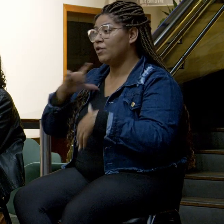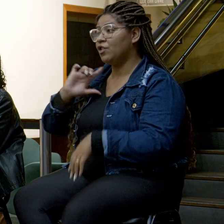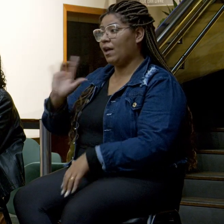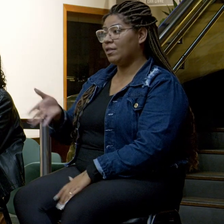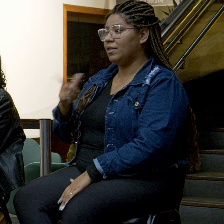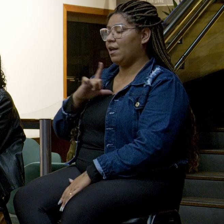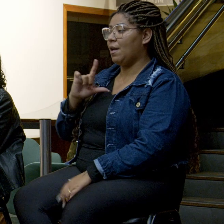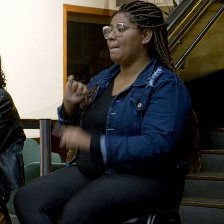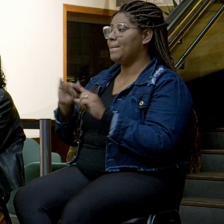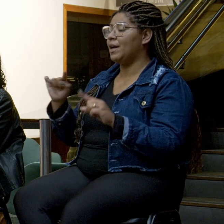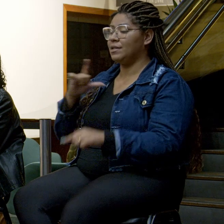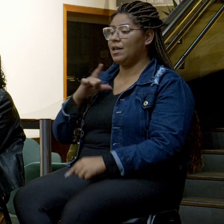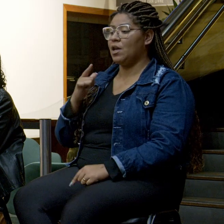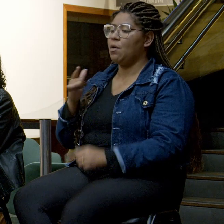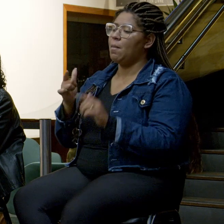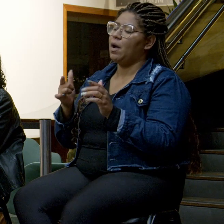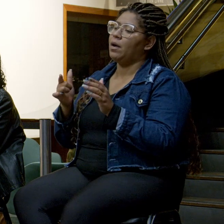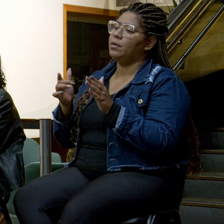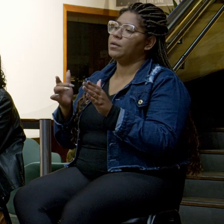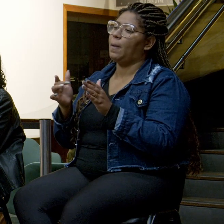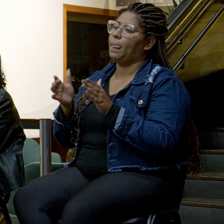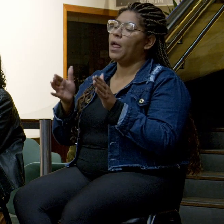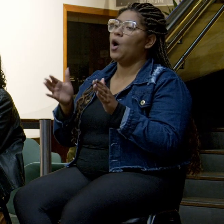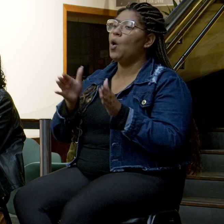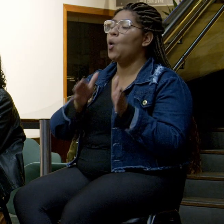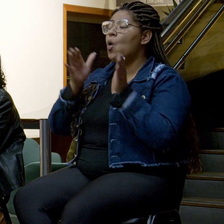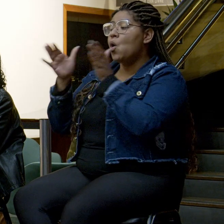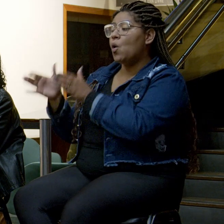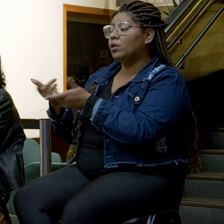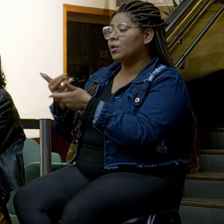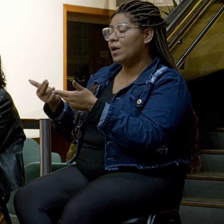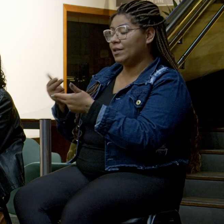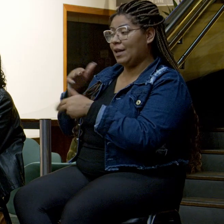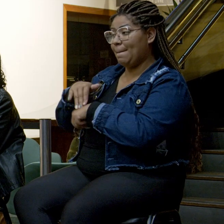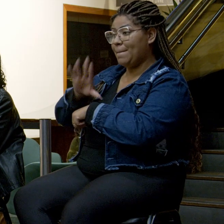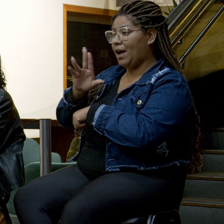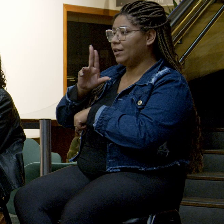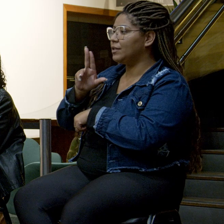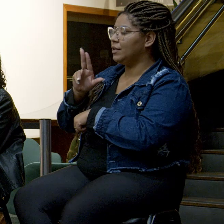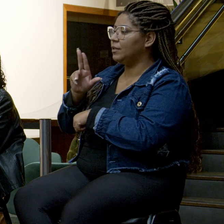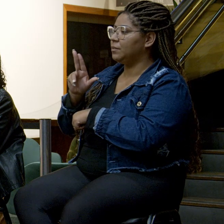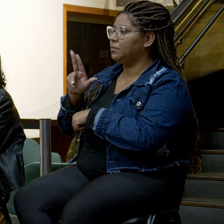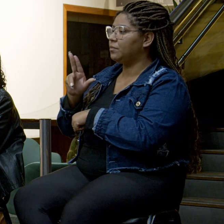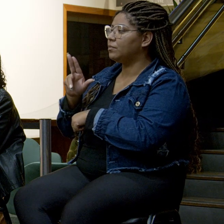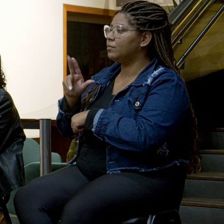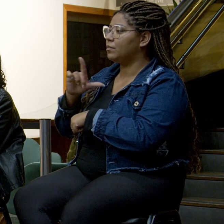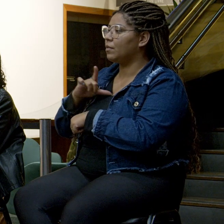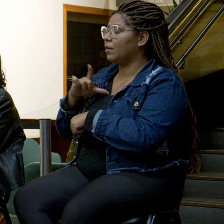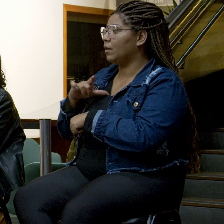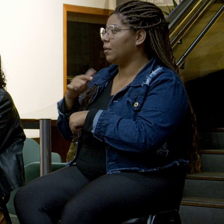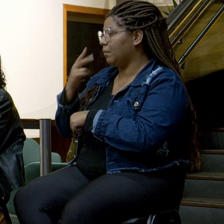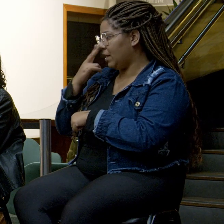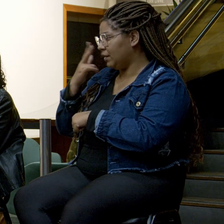tem uma parte mais dura, eu acho, ou que não parece, que é mais dissimulada e, portanto,